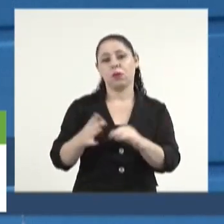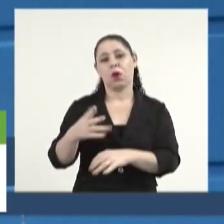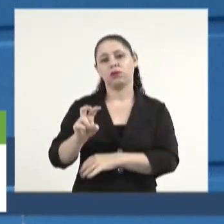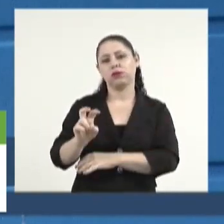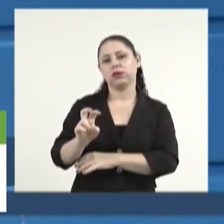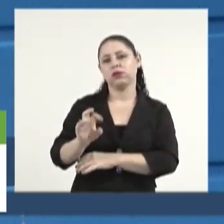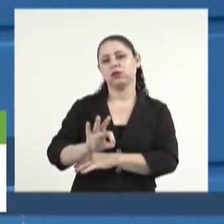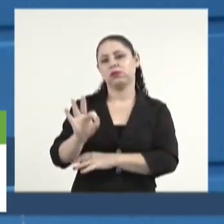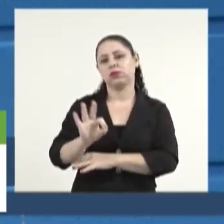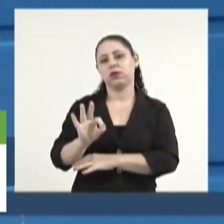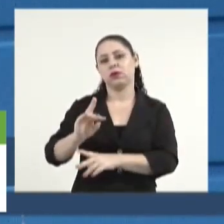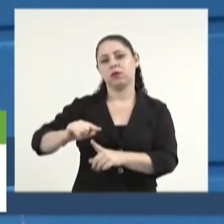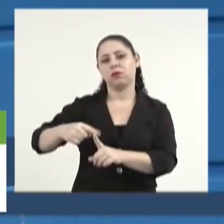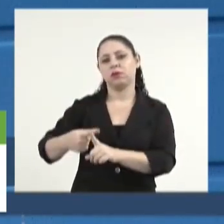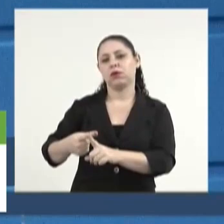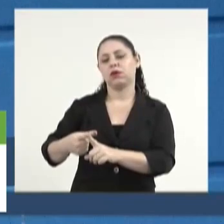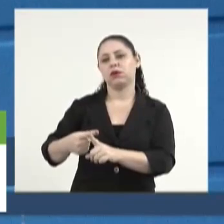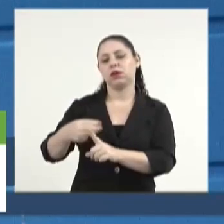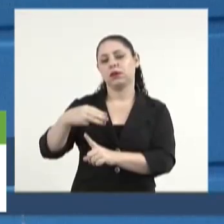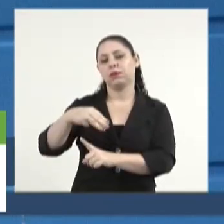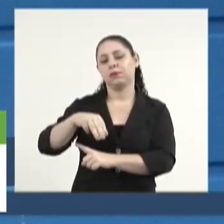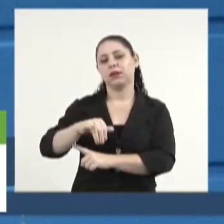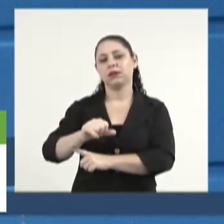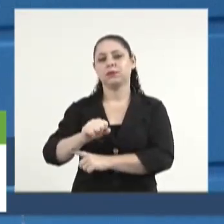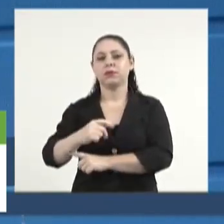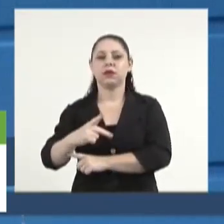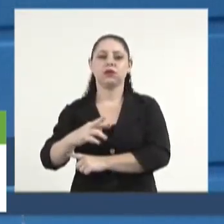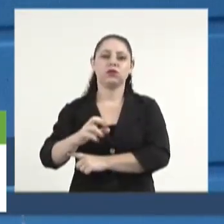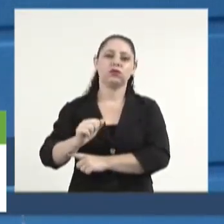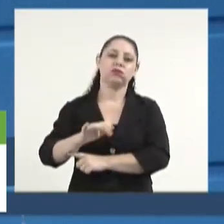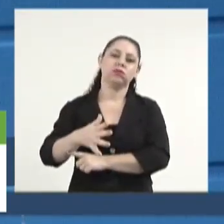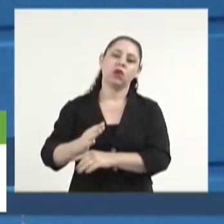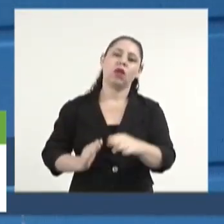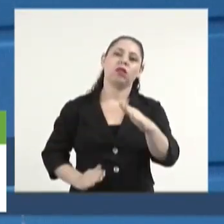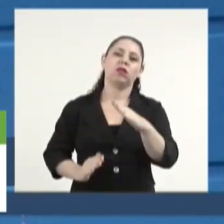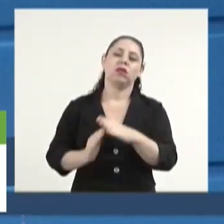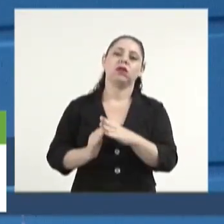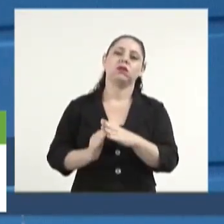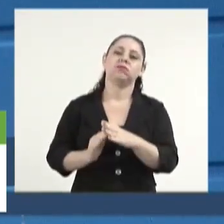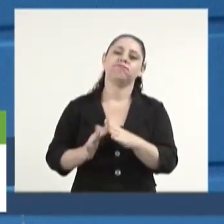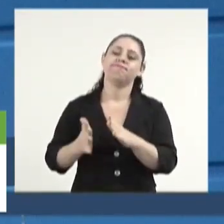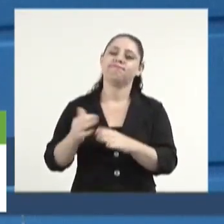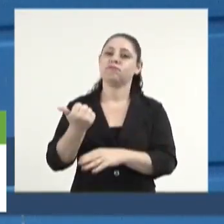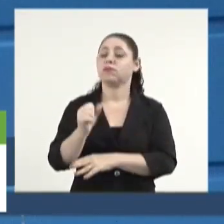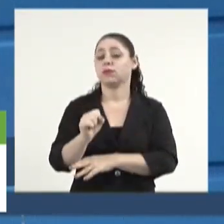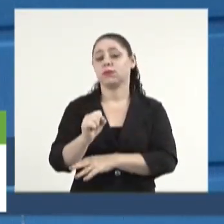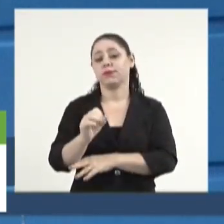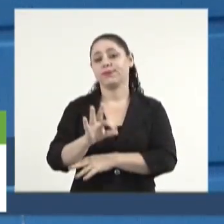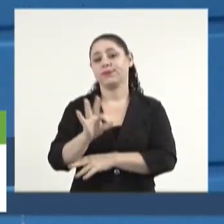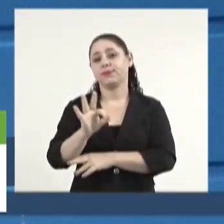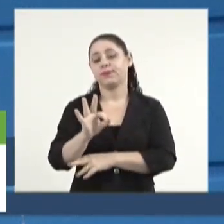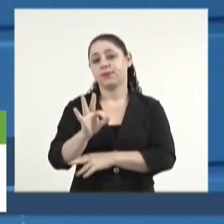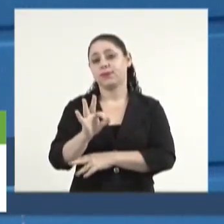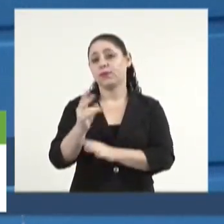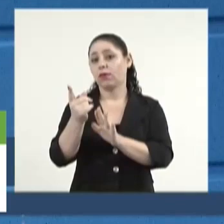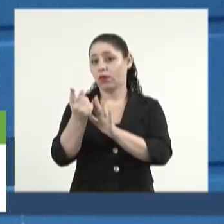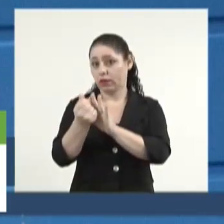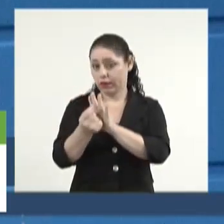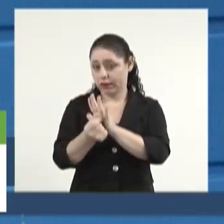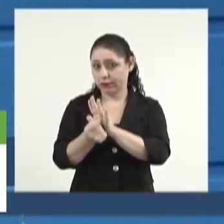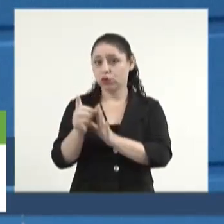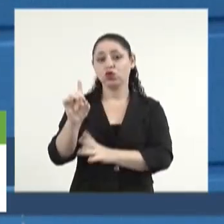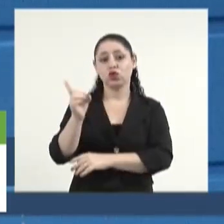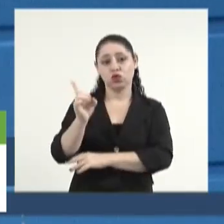de 5%, mais um spread do repassador, vai chegar lá em cerca de 8%, e um recurso